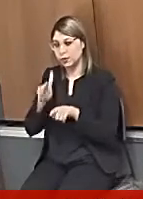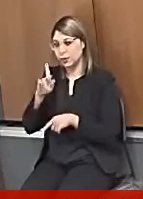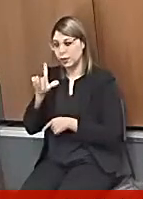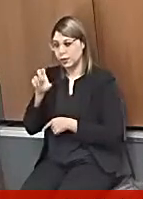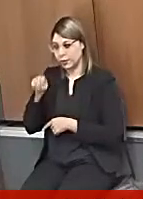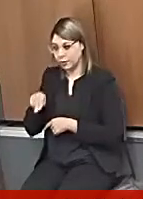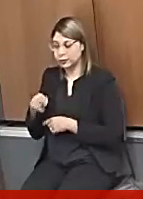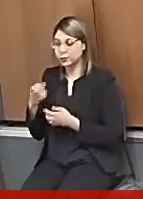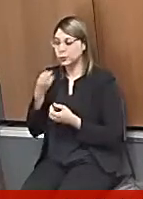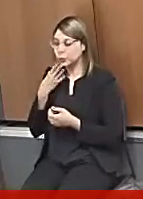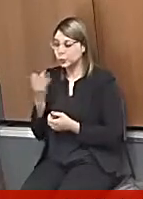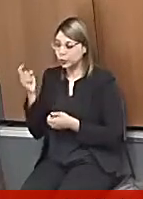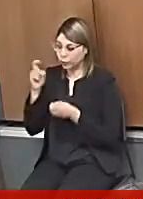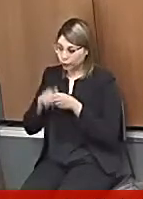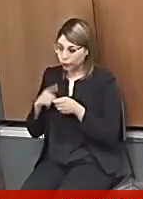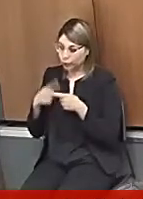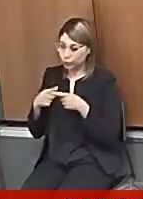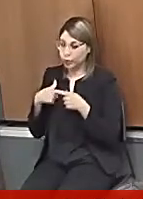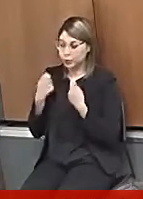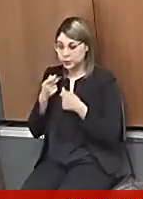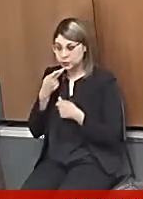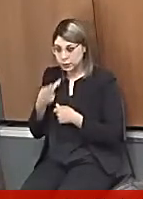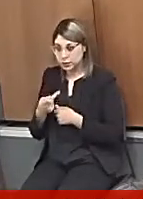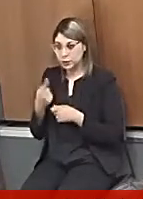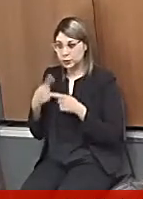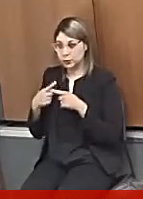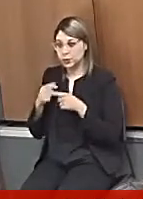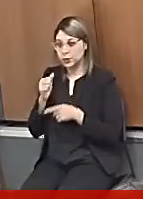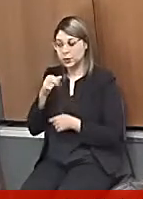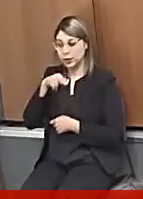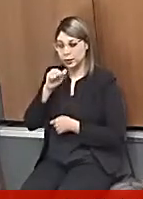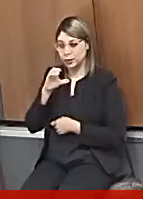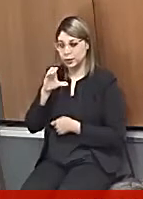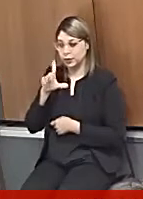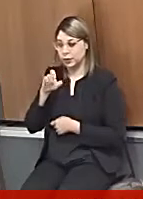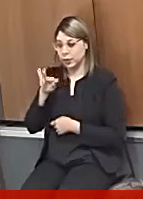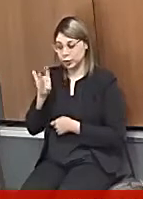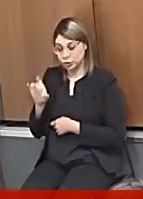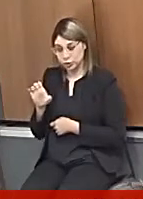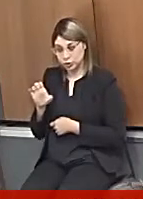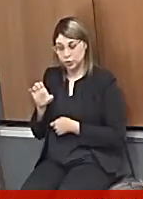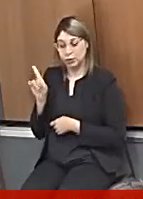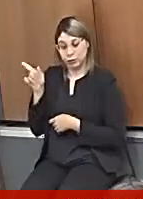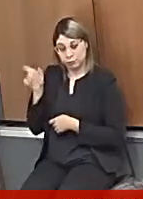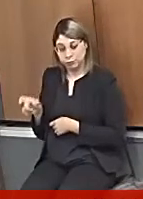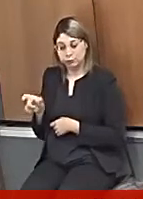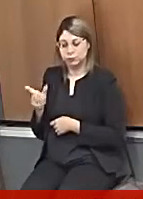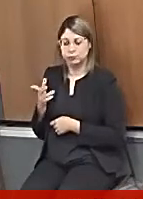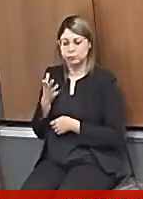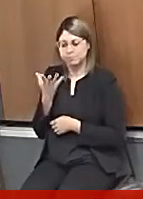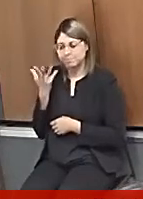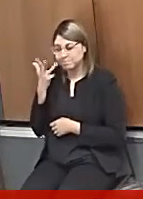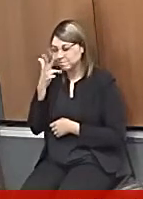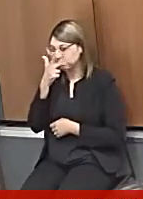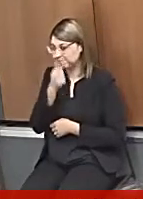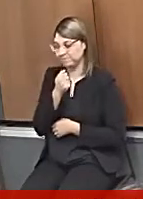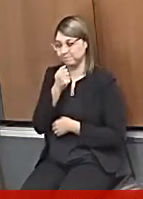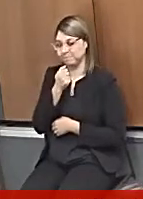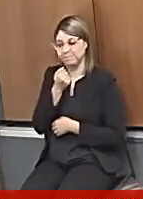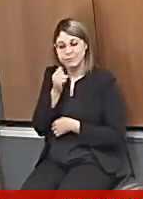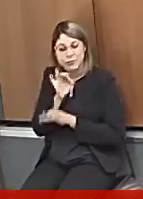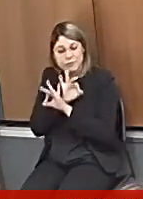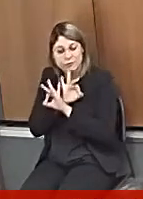até bom ter voltado aqui porque eu tenho que mencionar porque a ana cleide gente tem uma pessoa assim maravilhosa